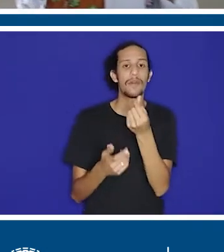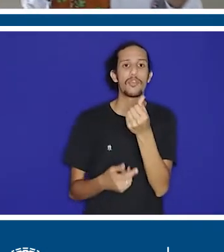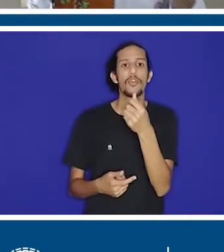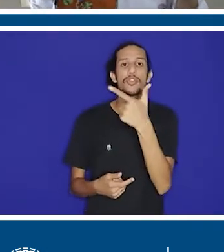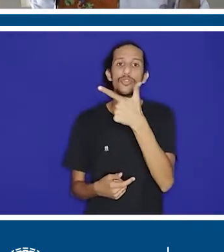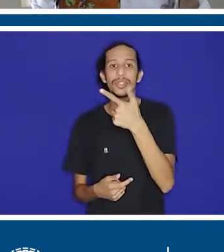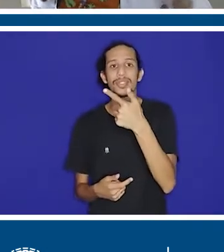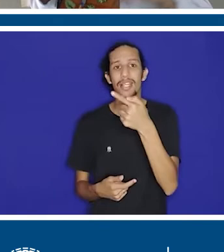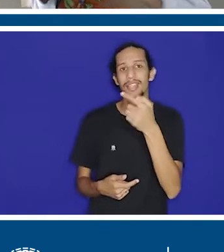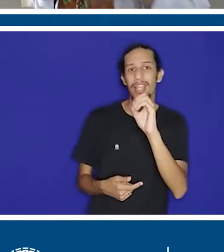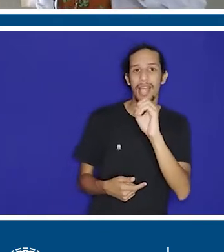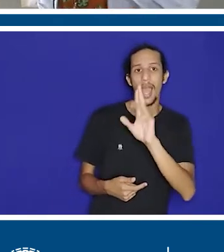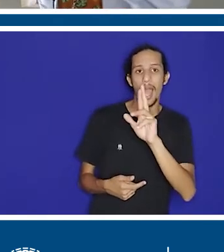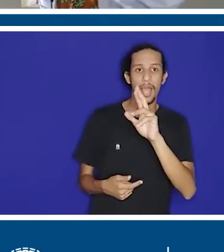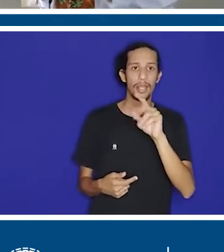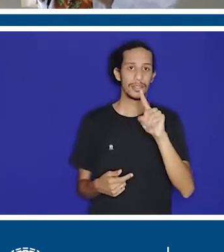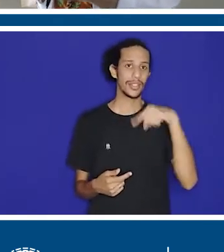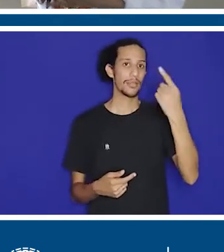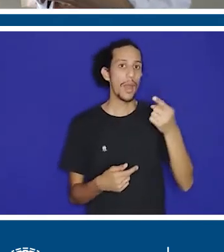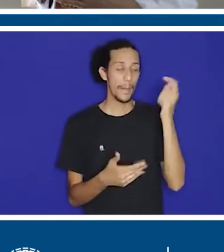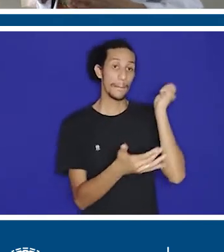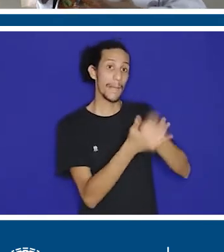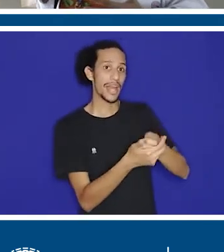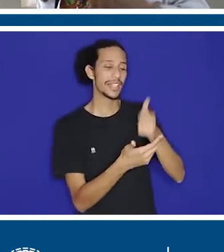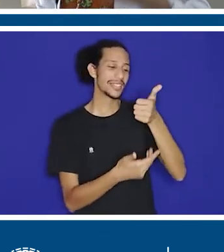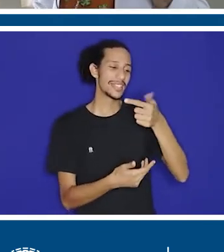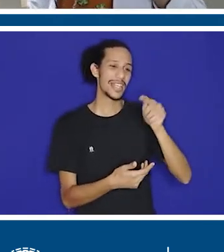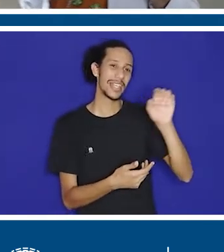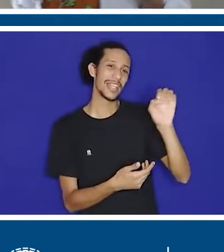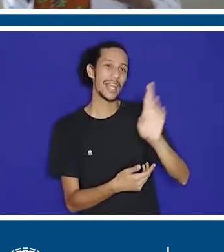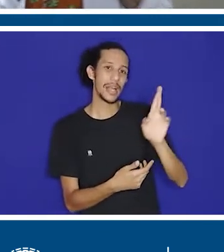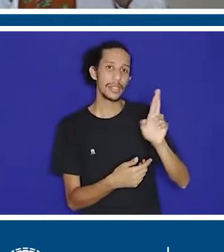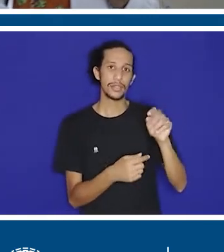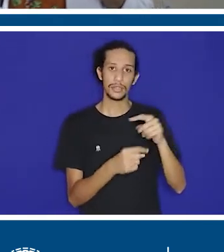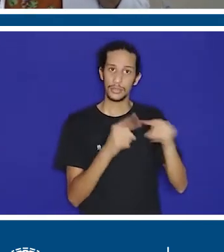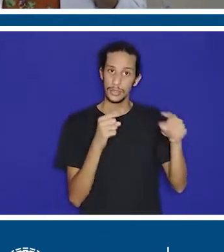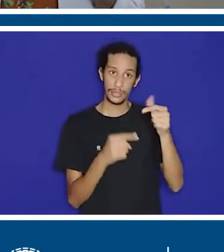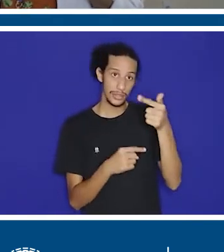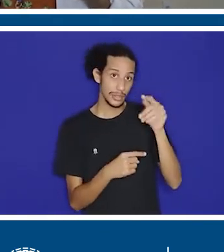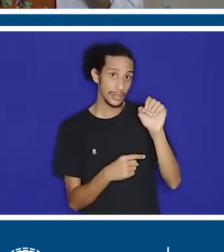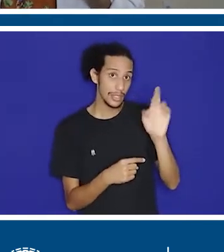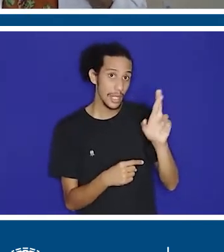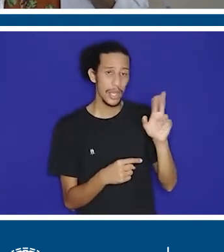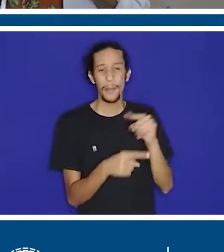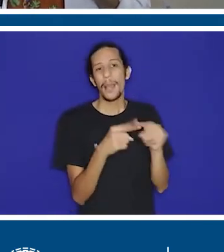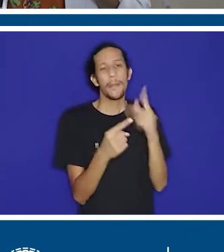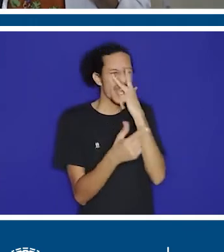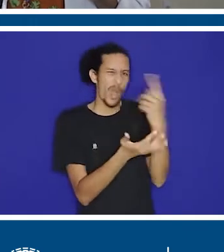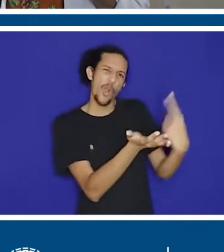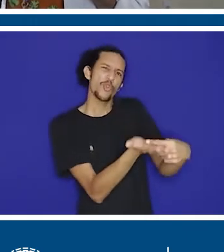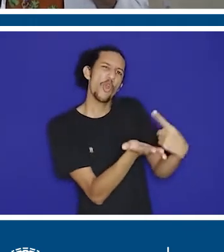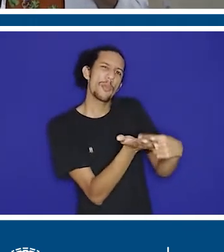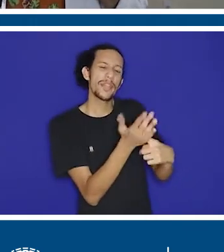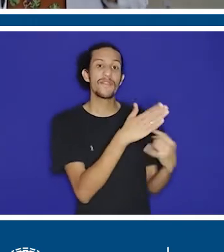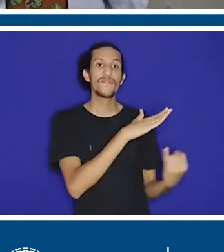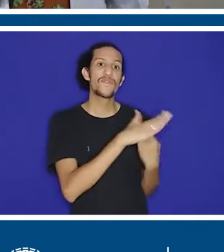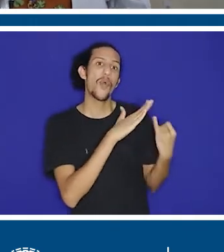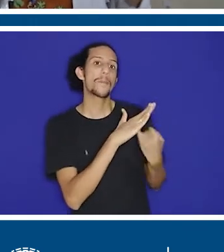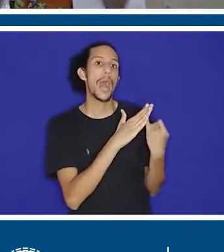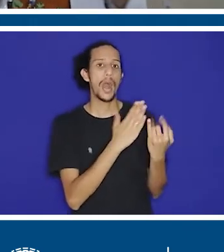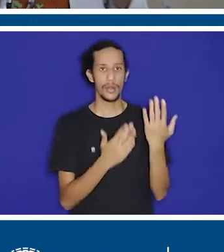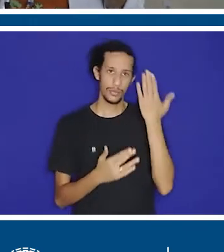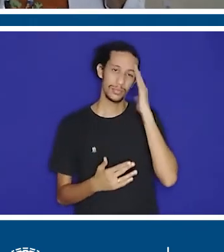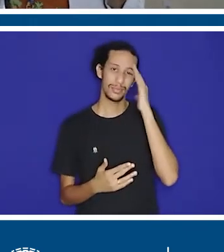R$300, 270, e as seguintes por 170, mas muito ainda de maneira informal.